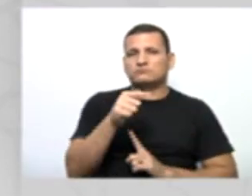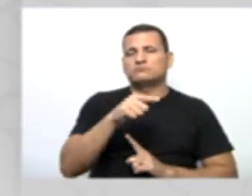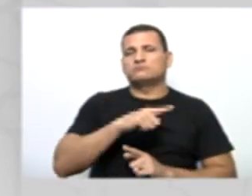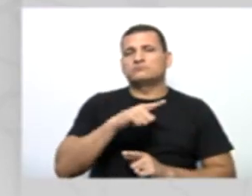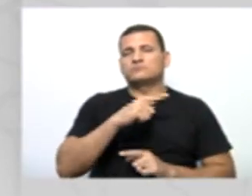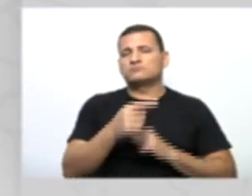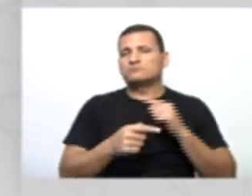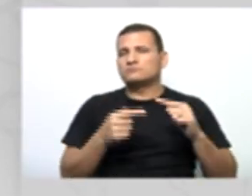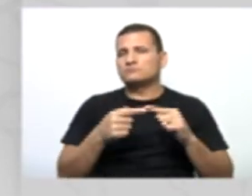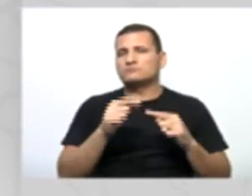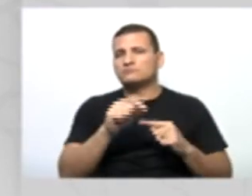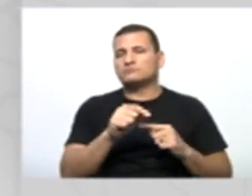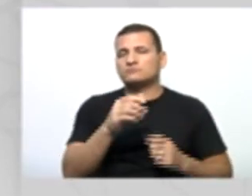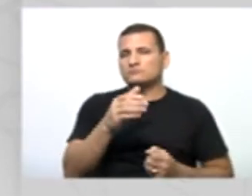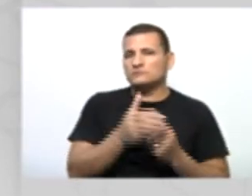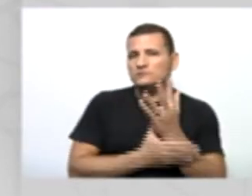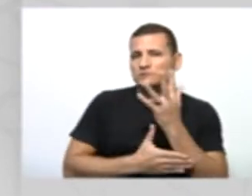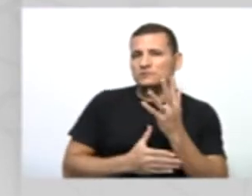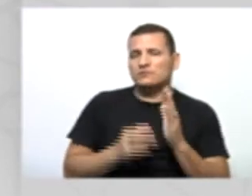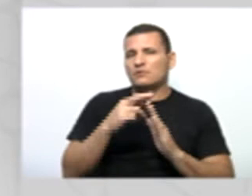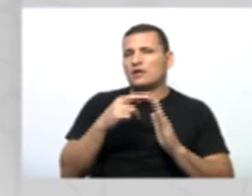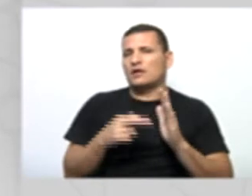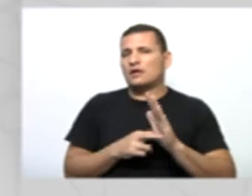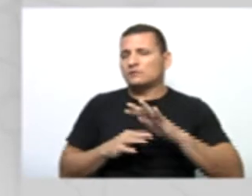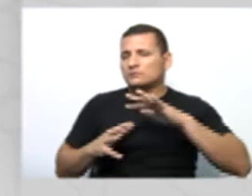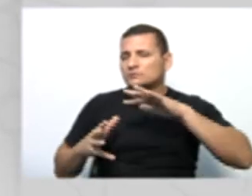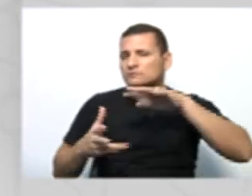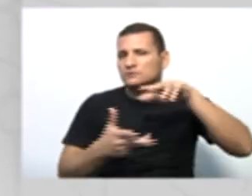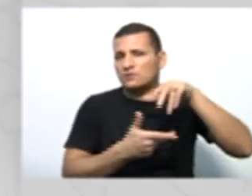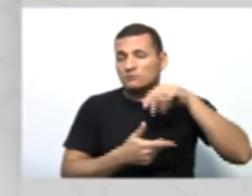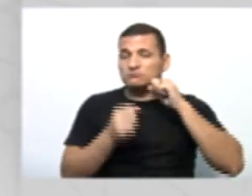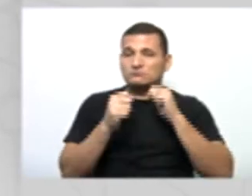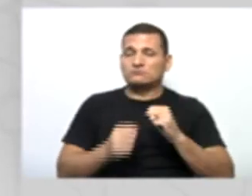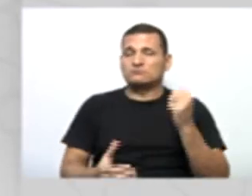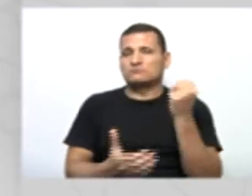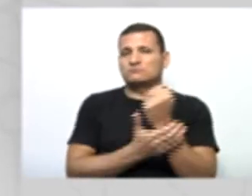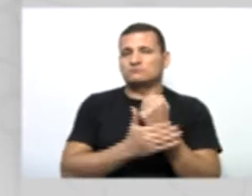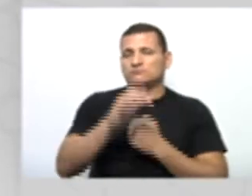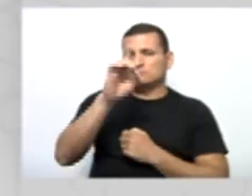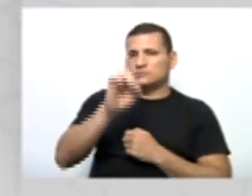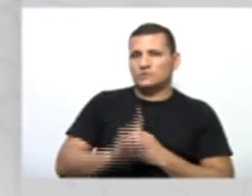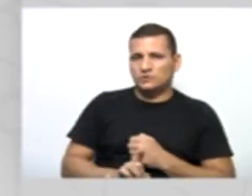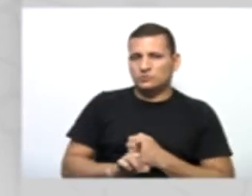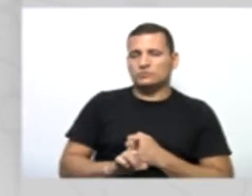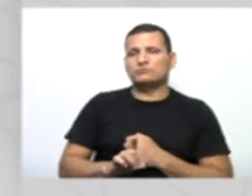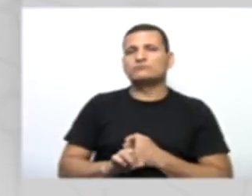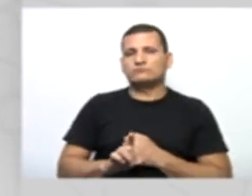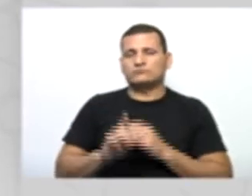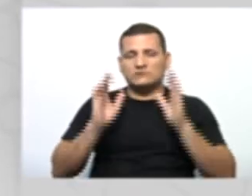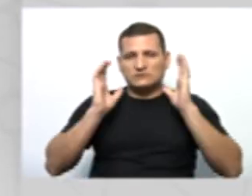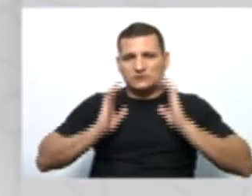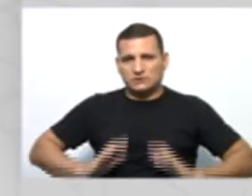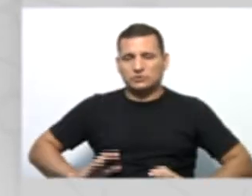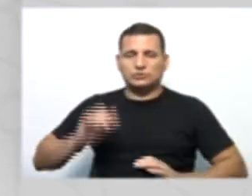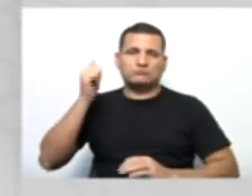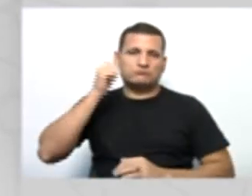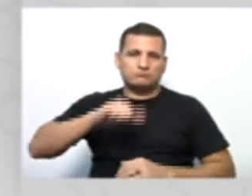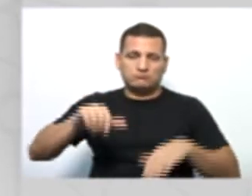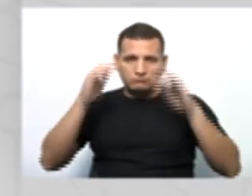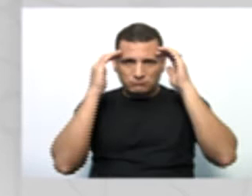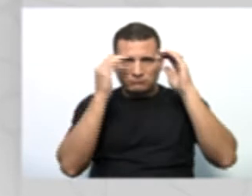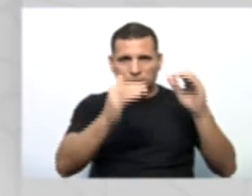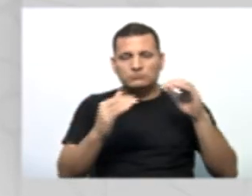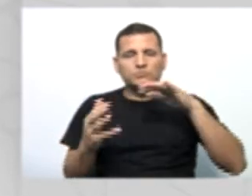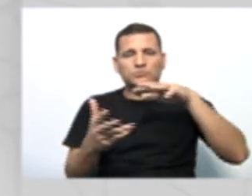criar um princípio universal que pudesse garantir direitos, integridade, cidadania às mulheres de todo o